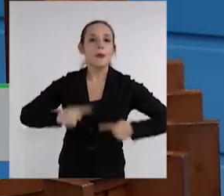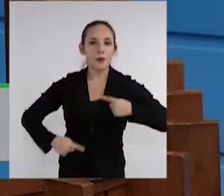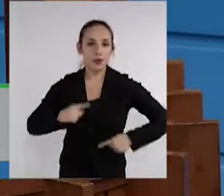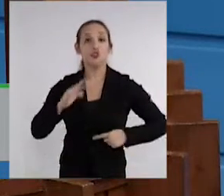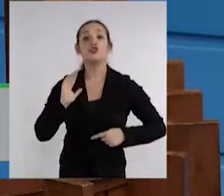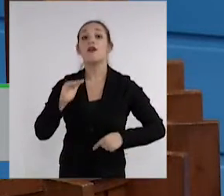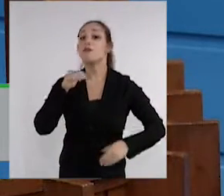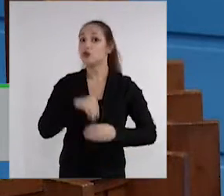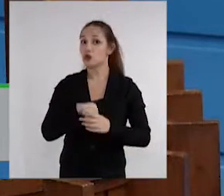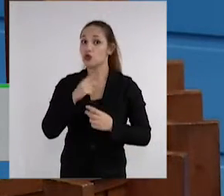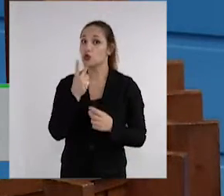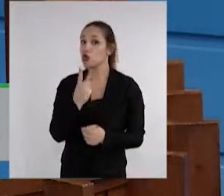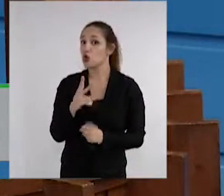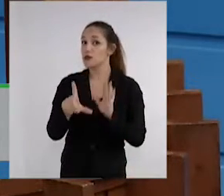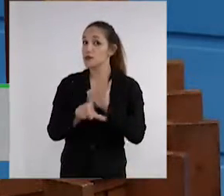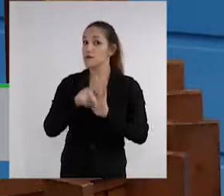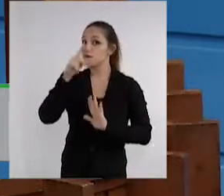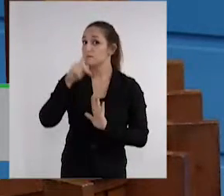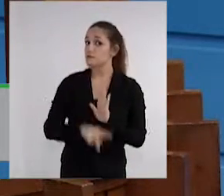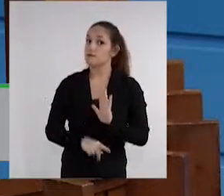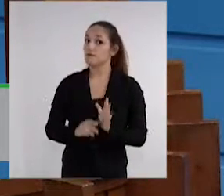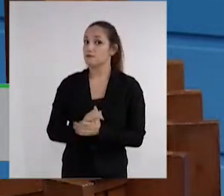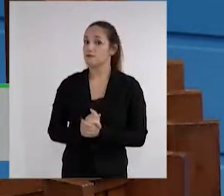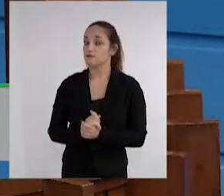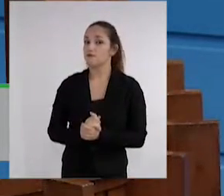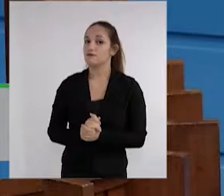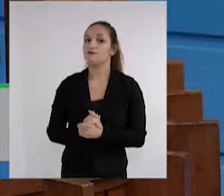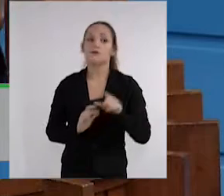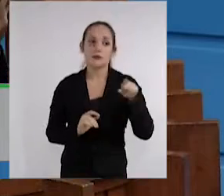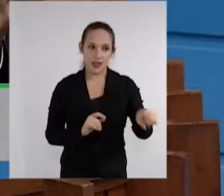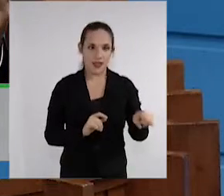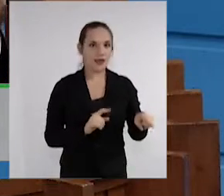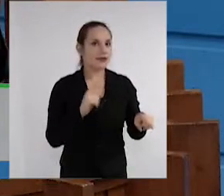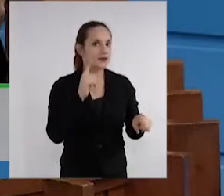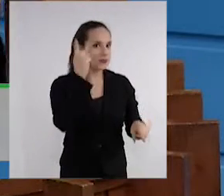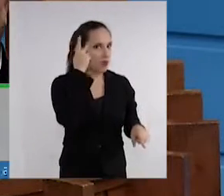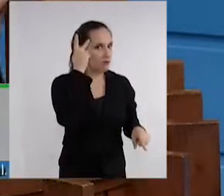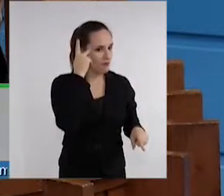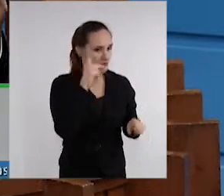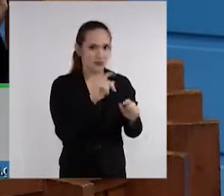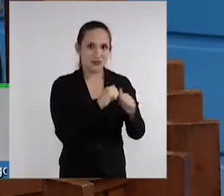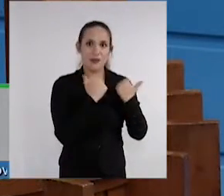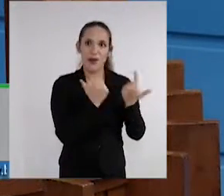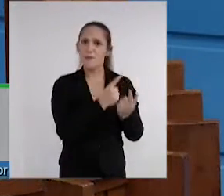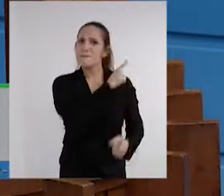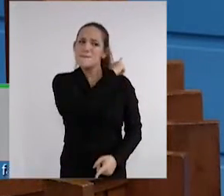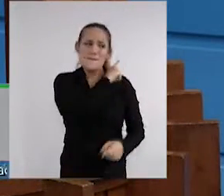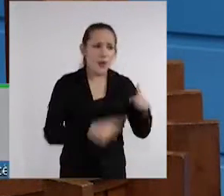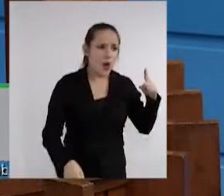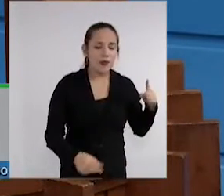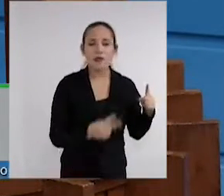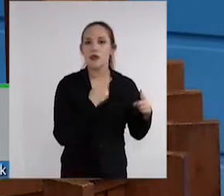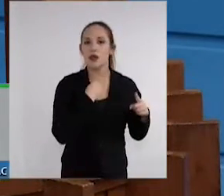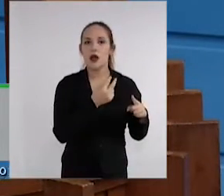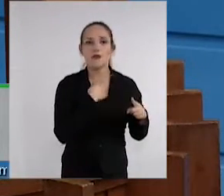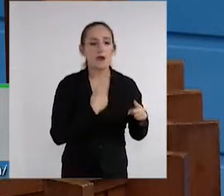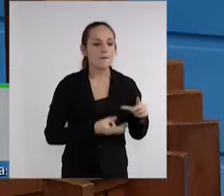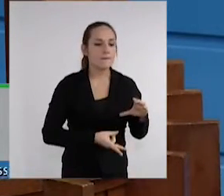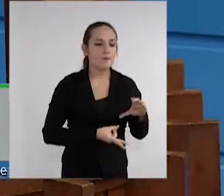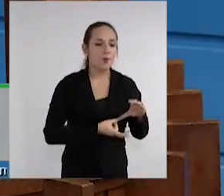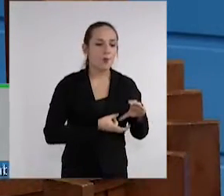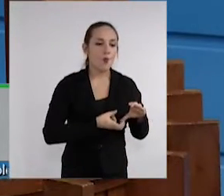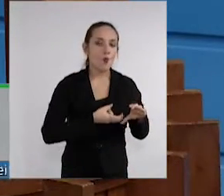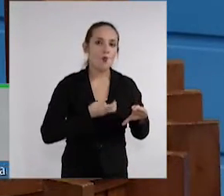foram votados 2 projetos de lei. Em São Paulo, a Assembleia proibiu a extração do gás de xisto através de uma